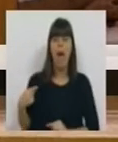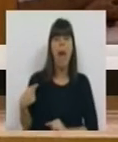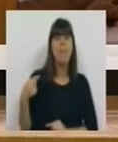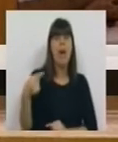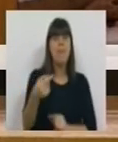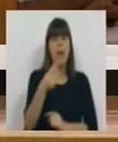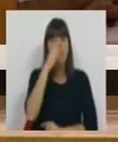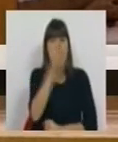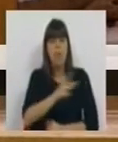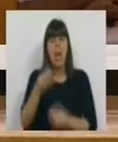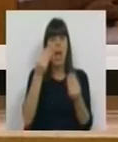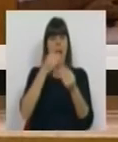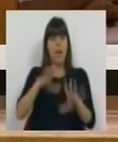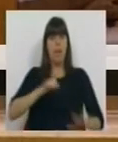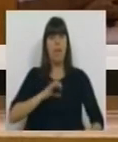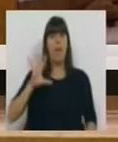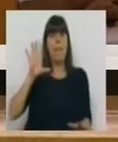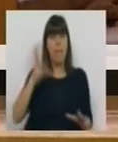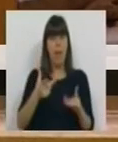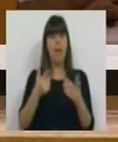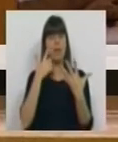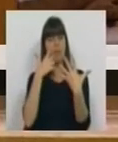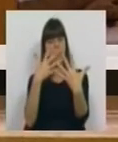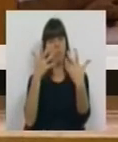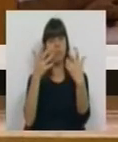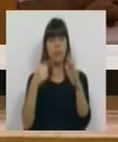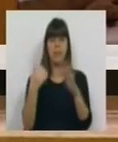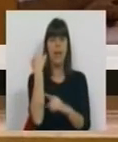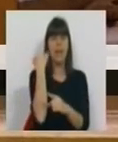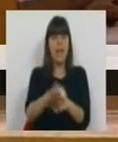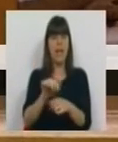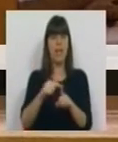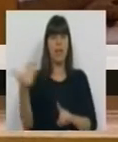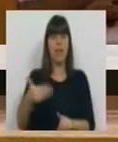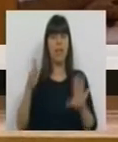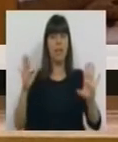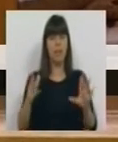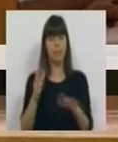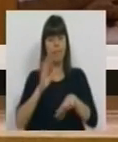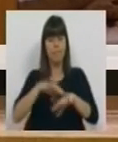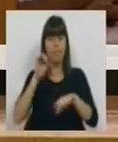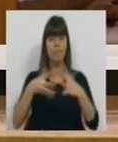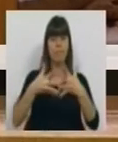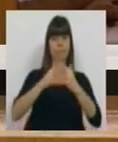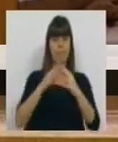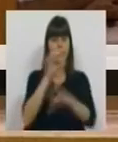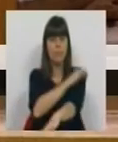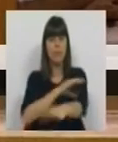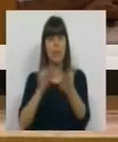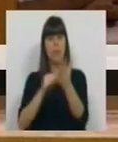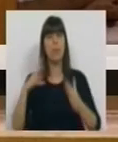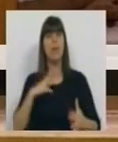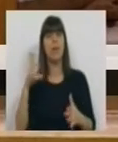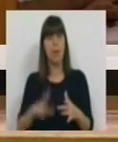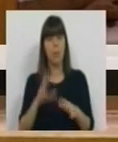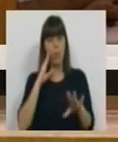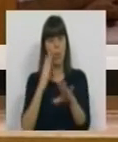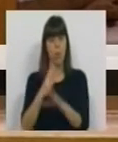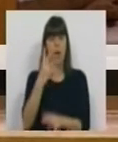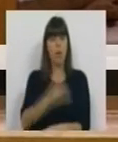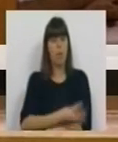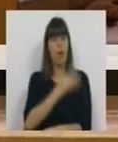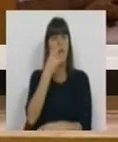cotidiana de milhares de crianças no nosso país é marcada pela negação de direitos. As causas estruturais da pobreza em Portugal foram, nos